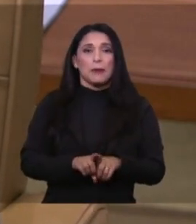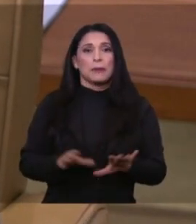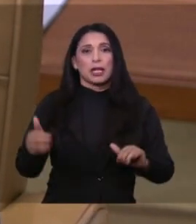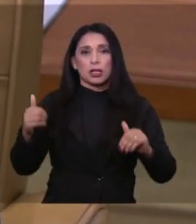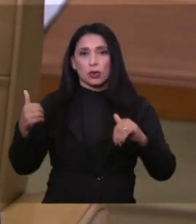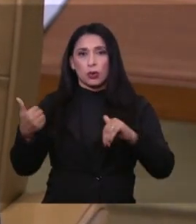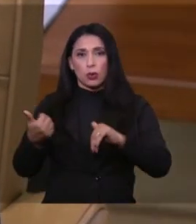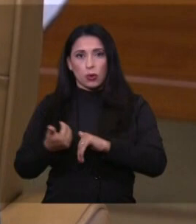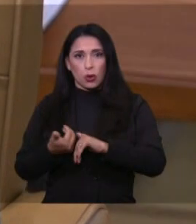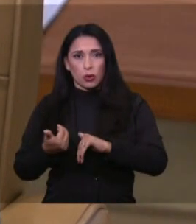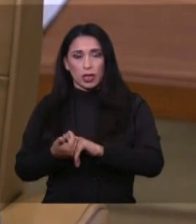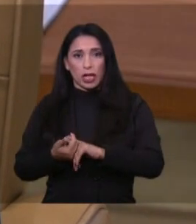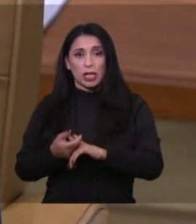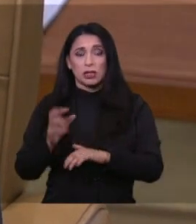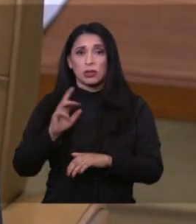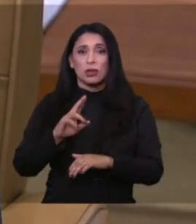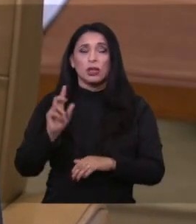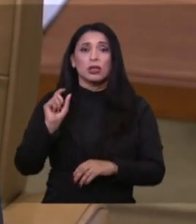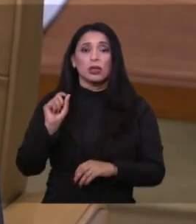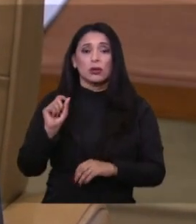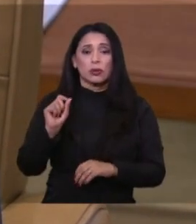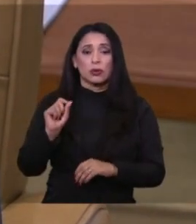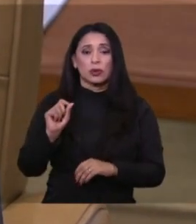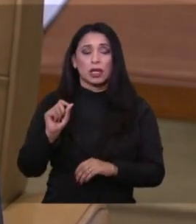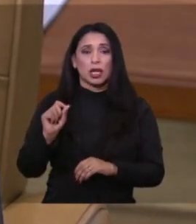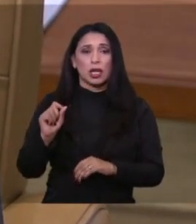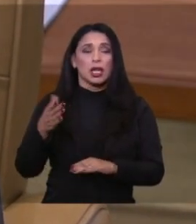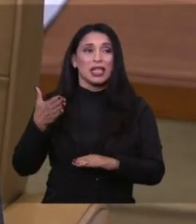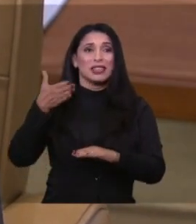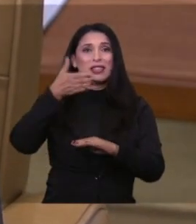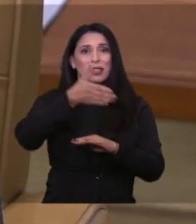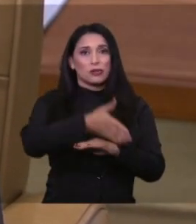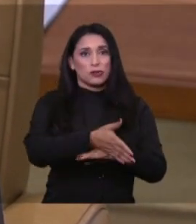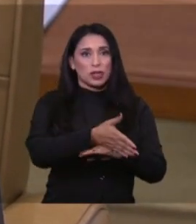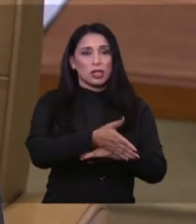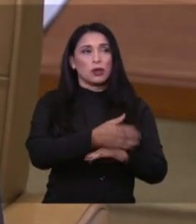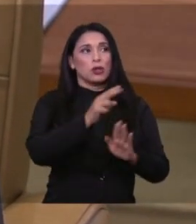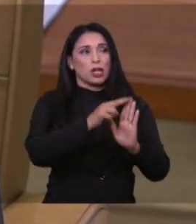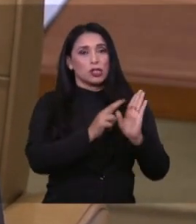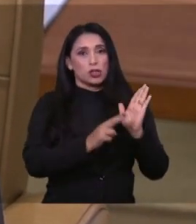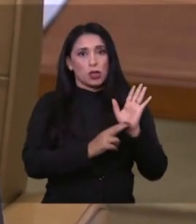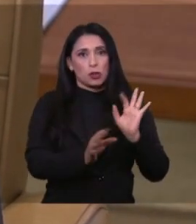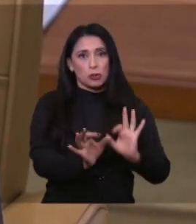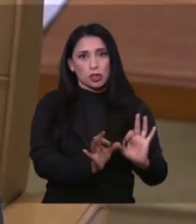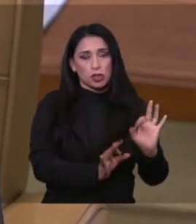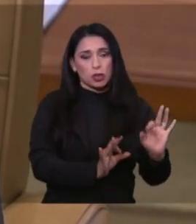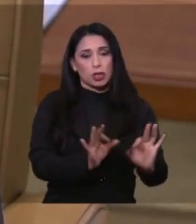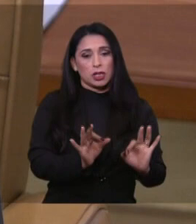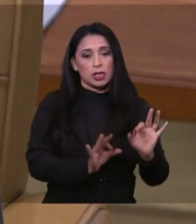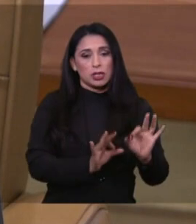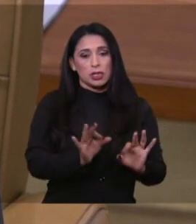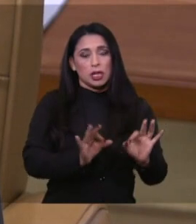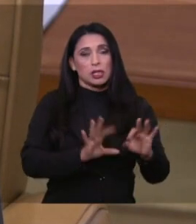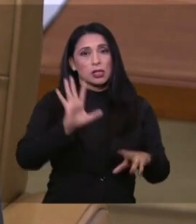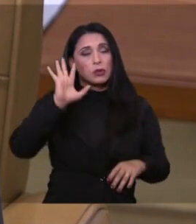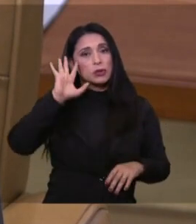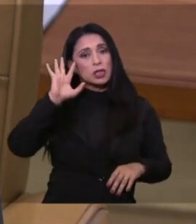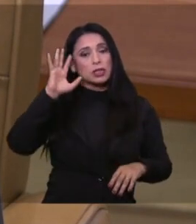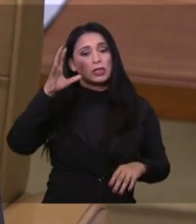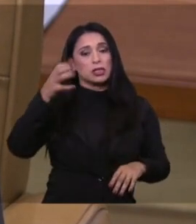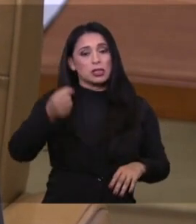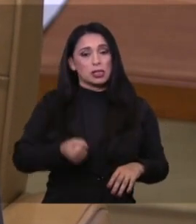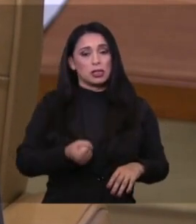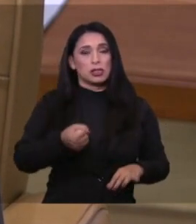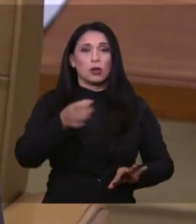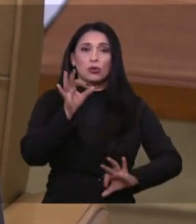pretenda imiscuir-se nas normas de organização de procedimento decisório